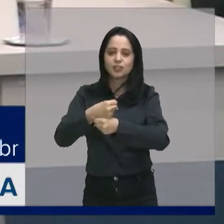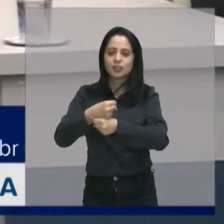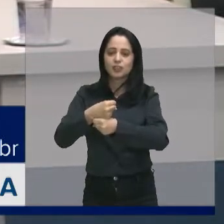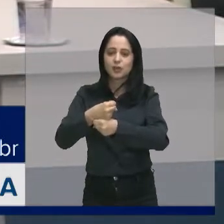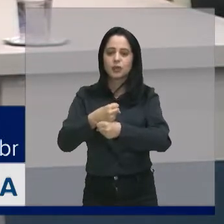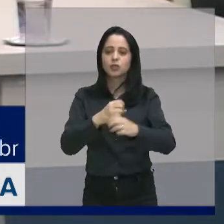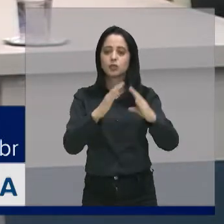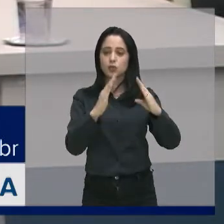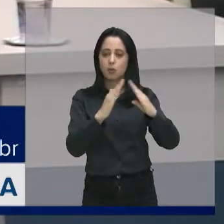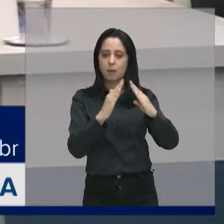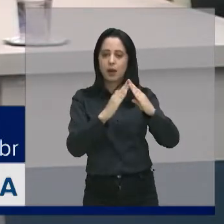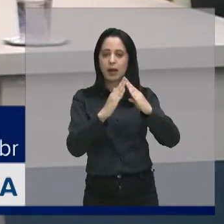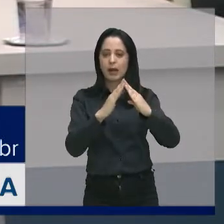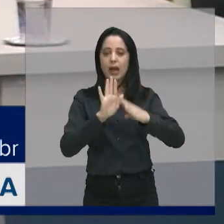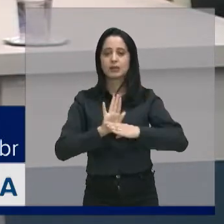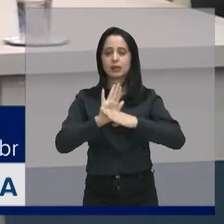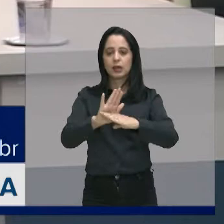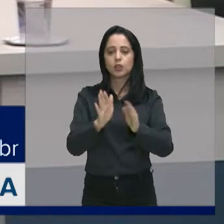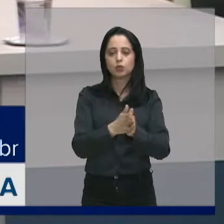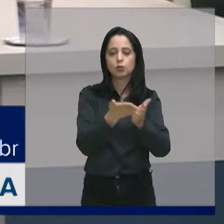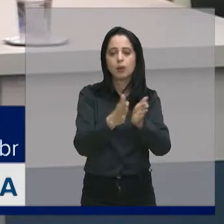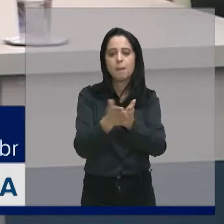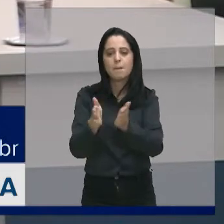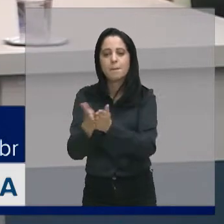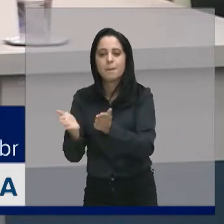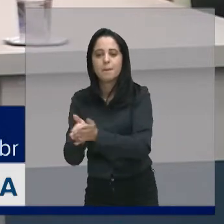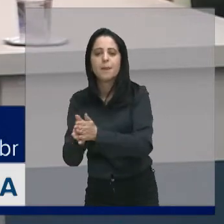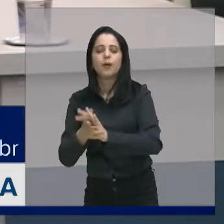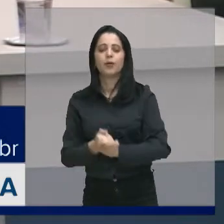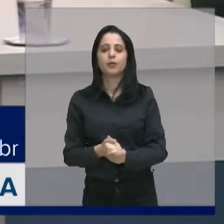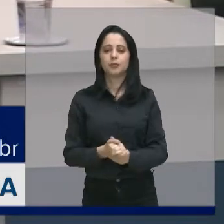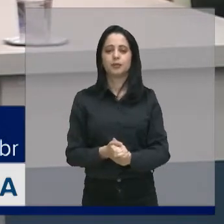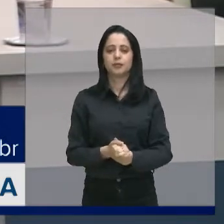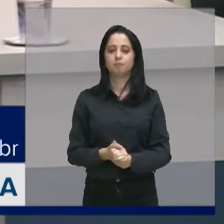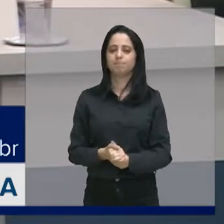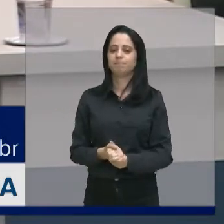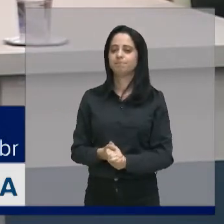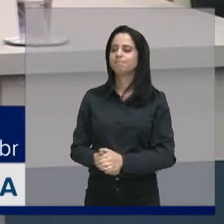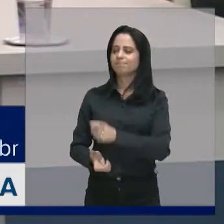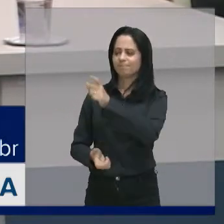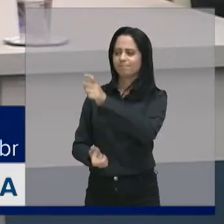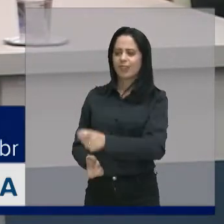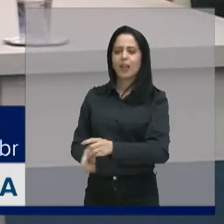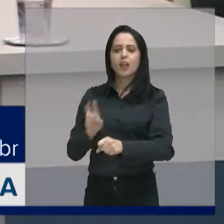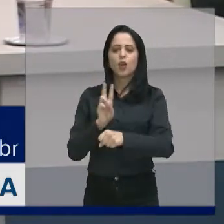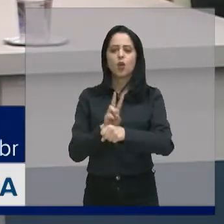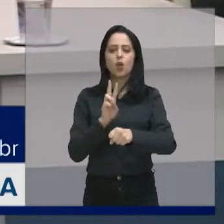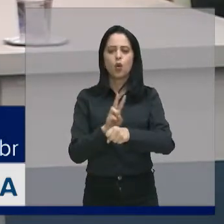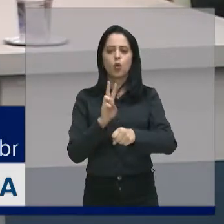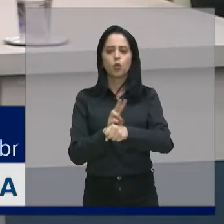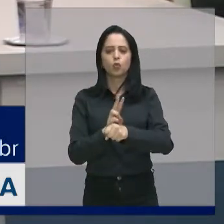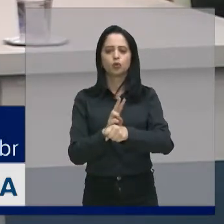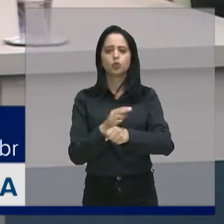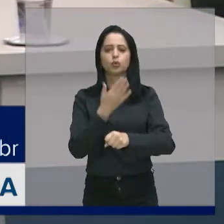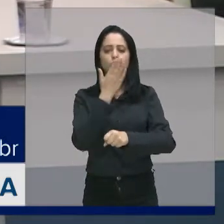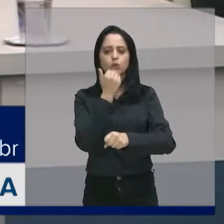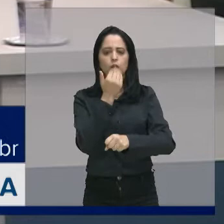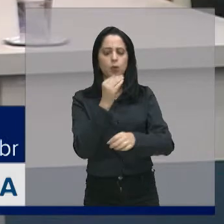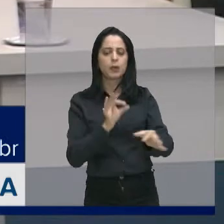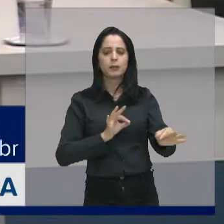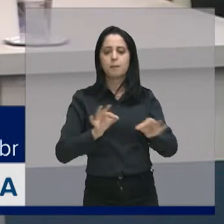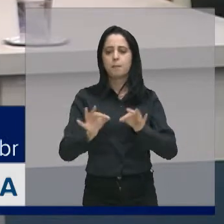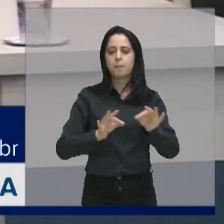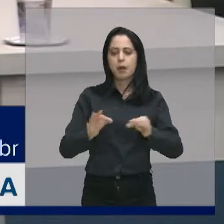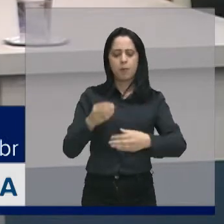carentes e das reuniões semanais. Por muitos anos foi Walter que cuidou da dispensa, estando sobre sua responsabilidade